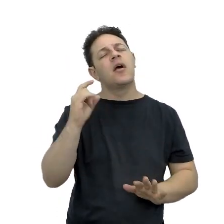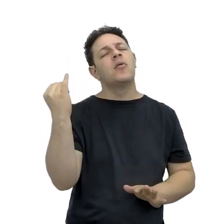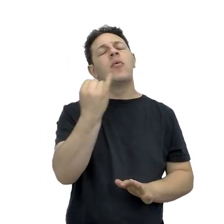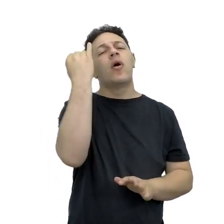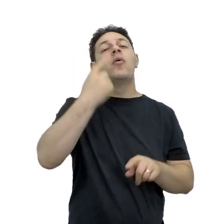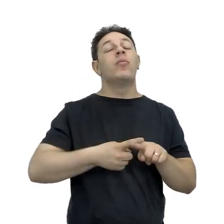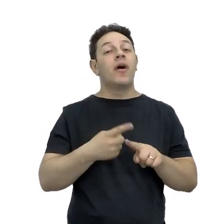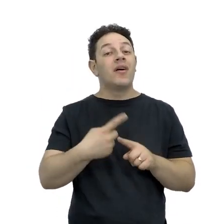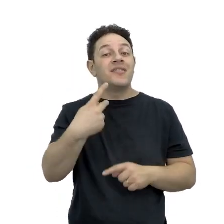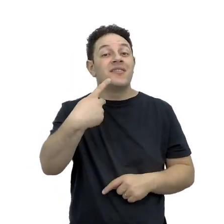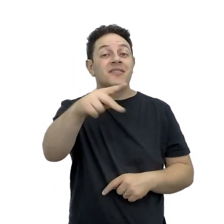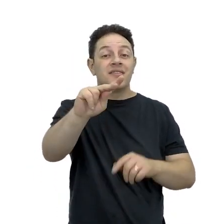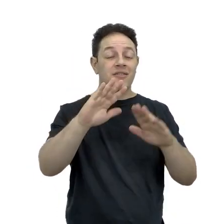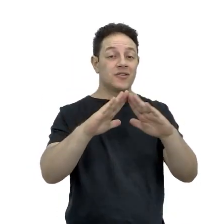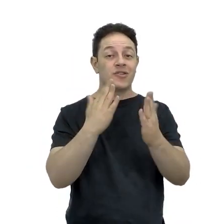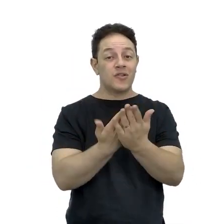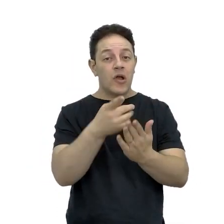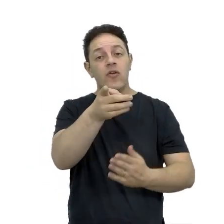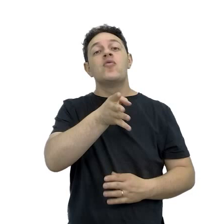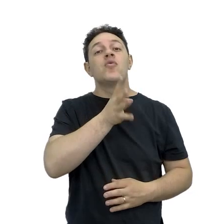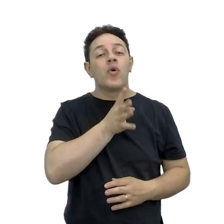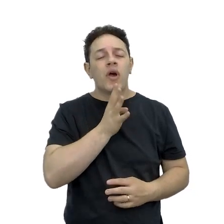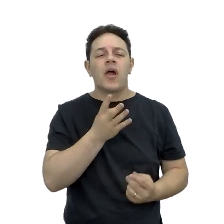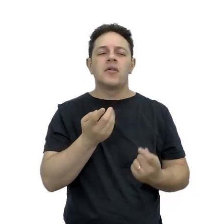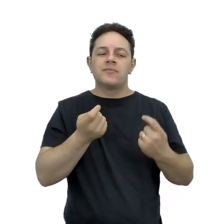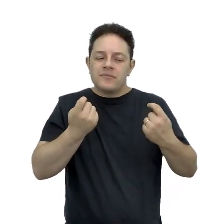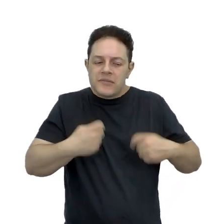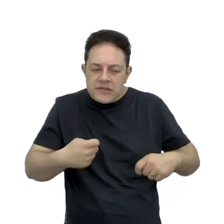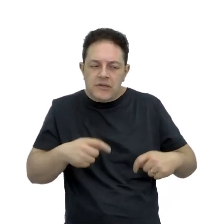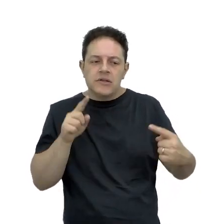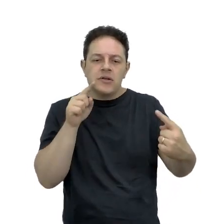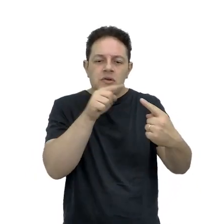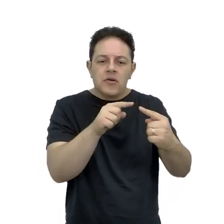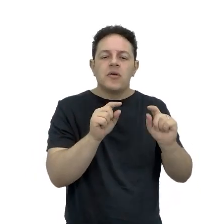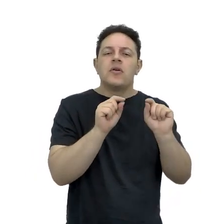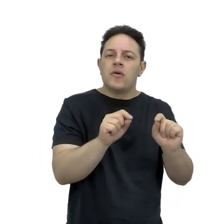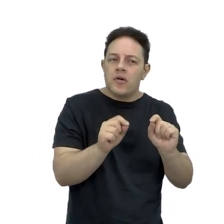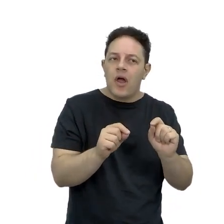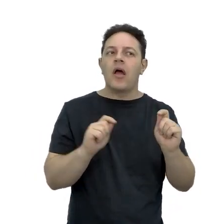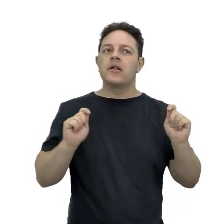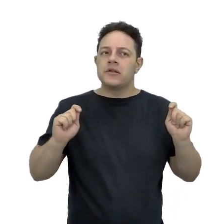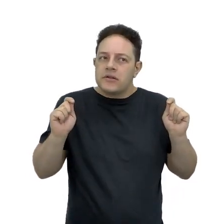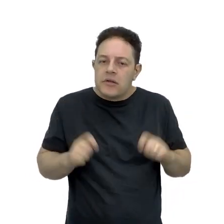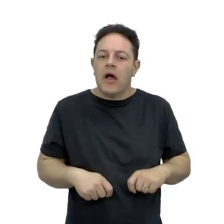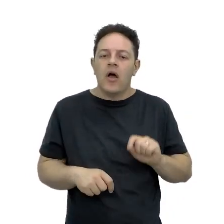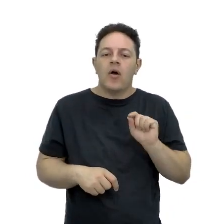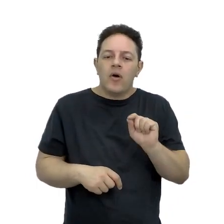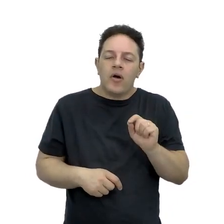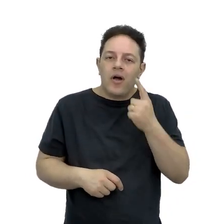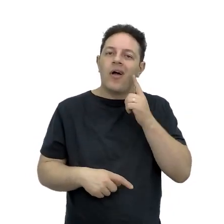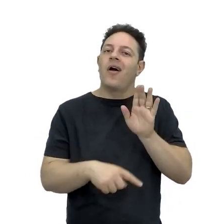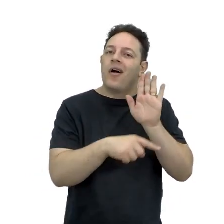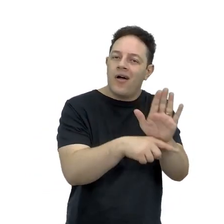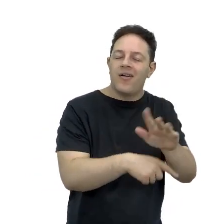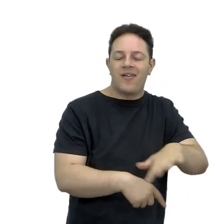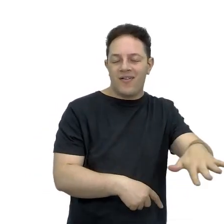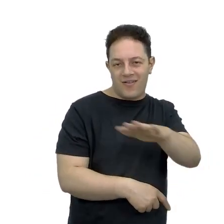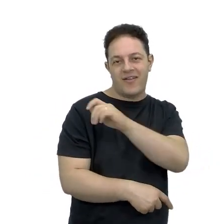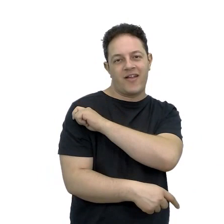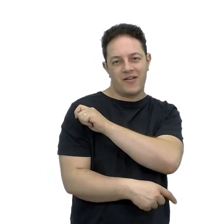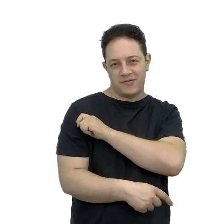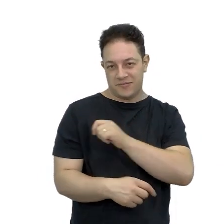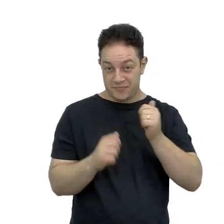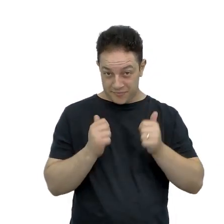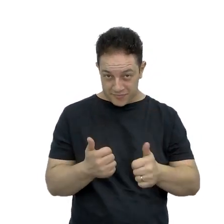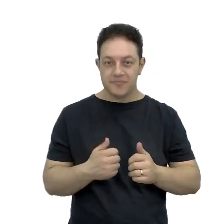nossa escola está precisando, né? E nos possibilita, e os nossos estudantes também.